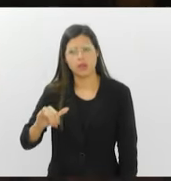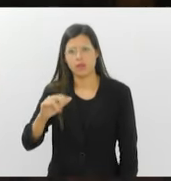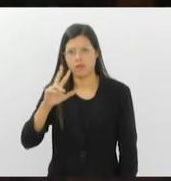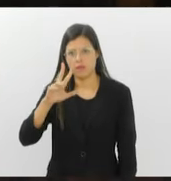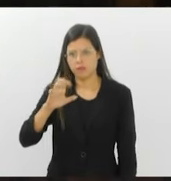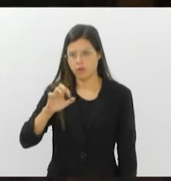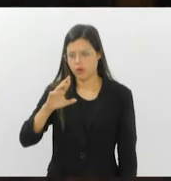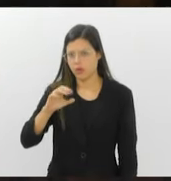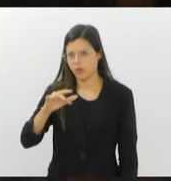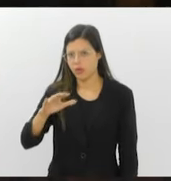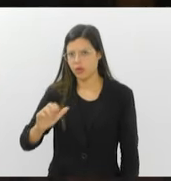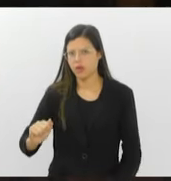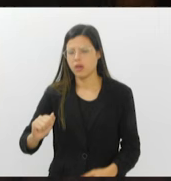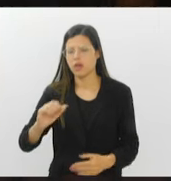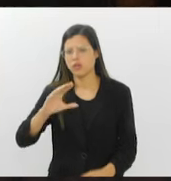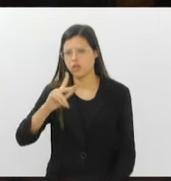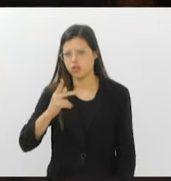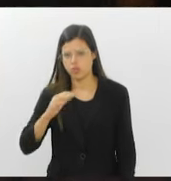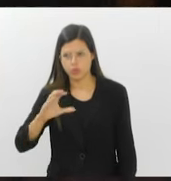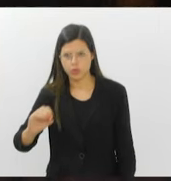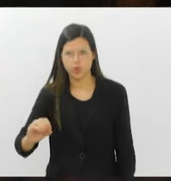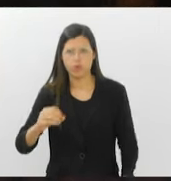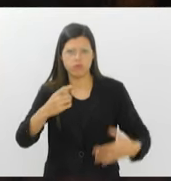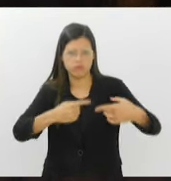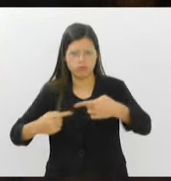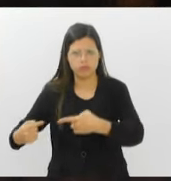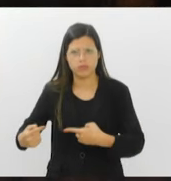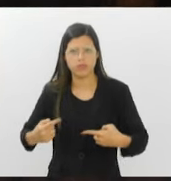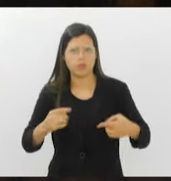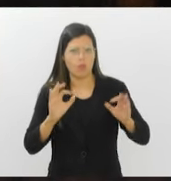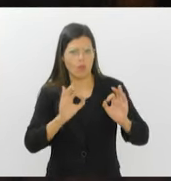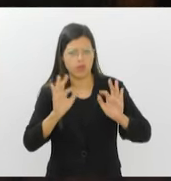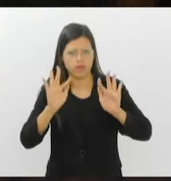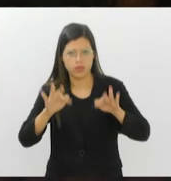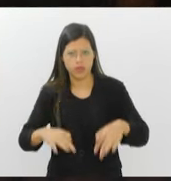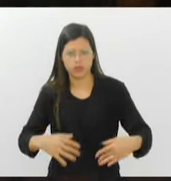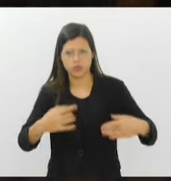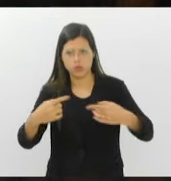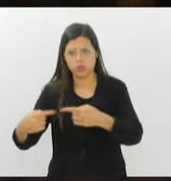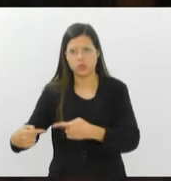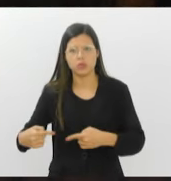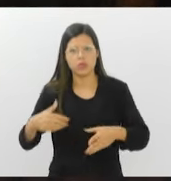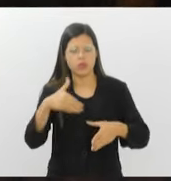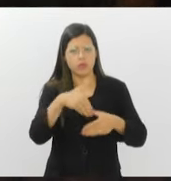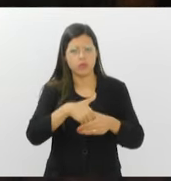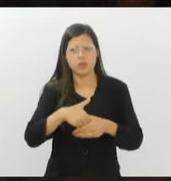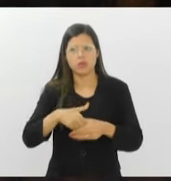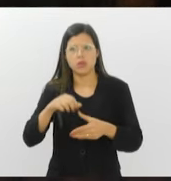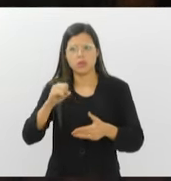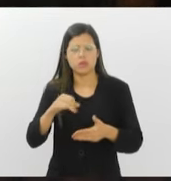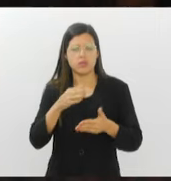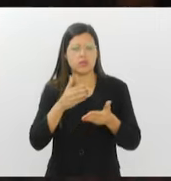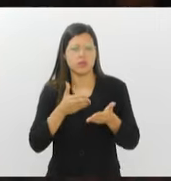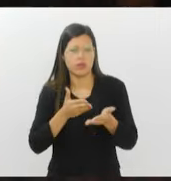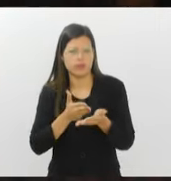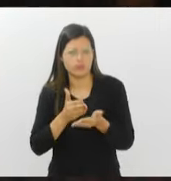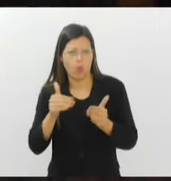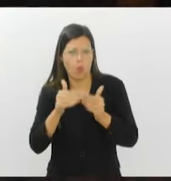Machado. Em discussão, não havendo quem queira discutir, encerrada a discussão. Em votação, senhores que aprovam, permaneçam como